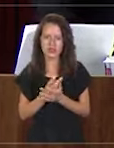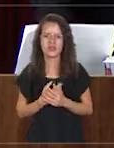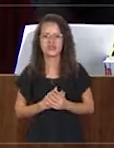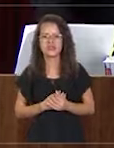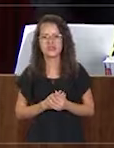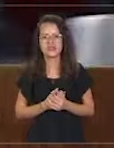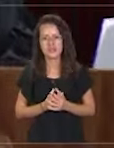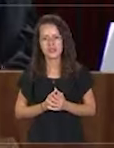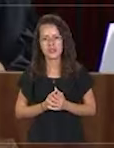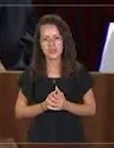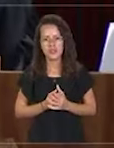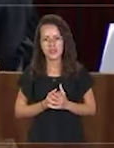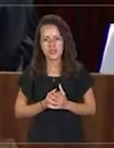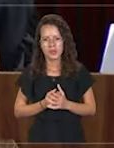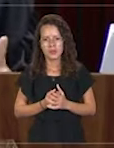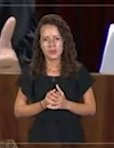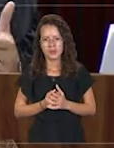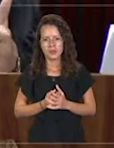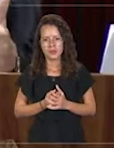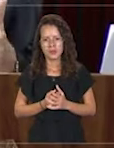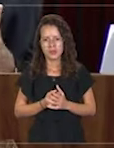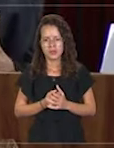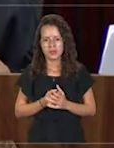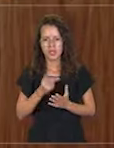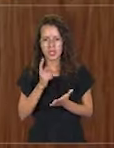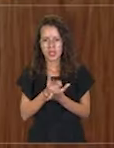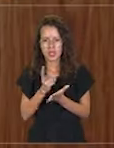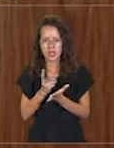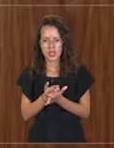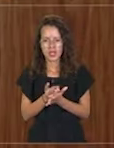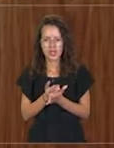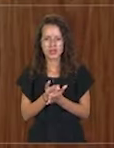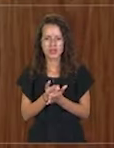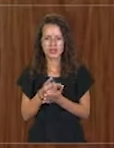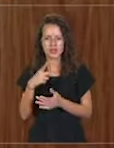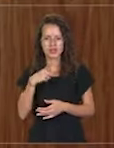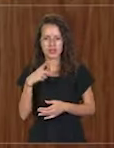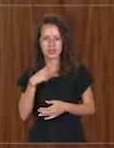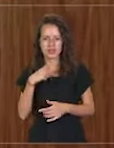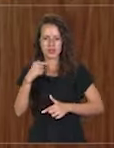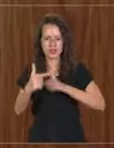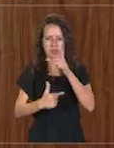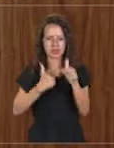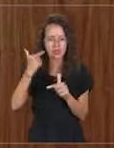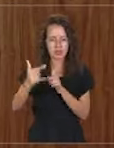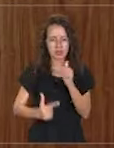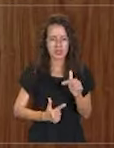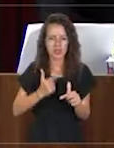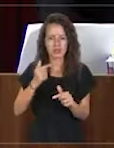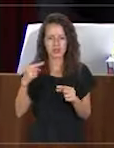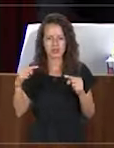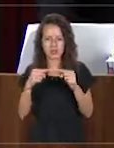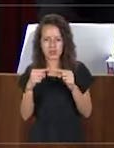permanecerá nas atividades que realmente são as atividades que as Forças Armadas